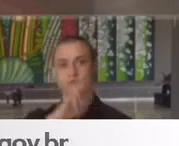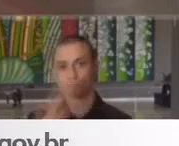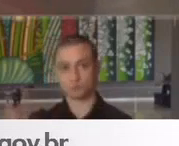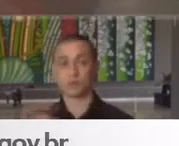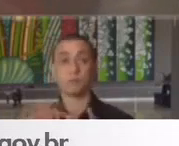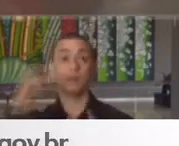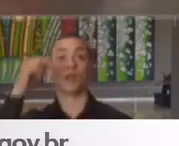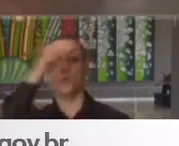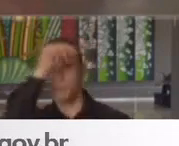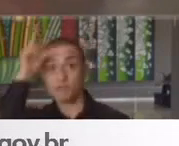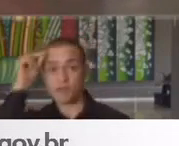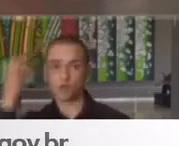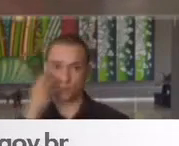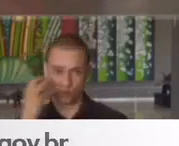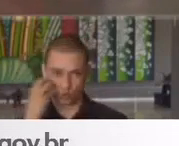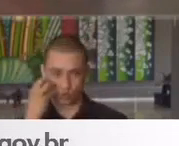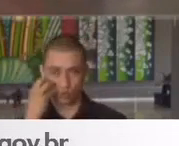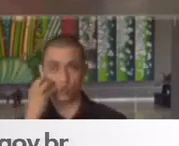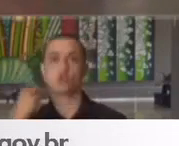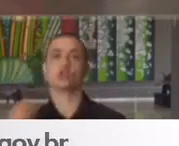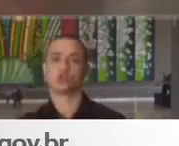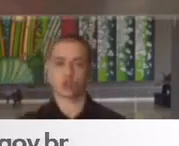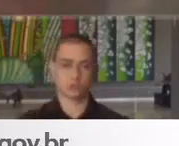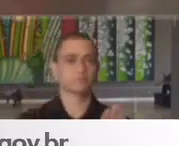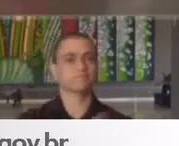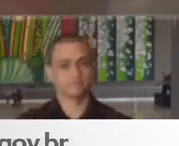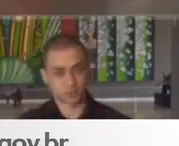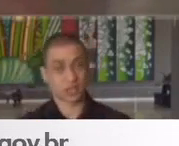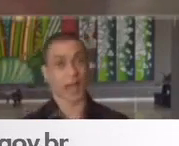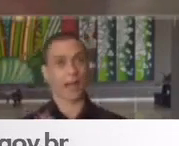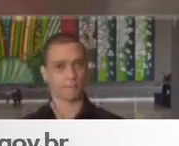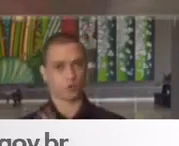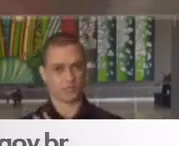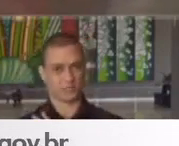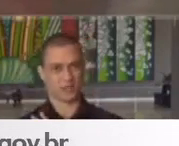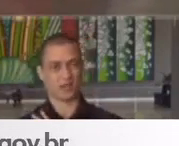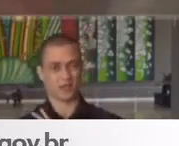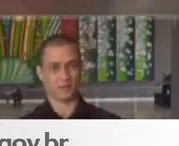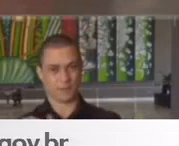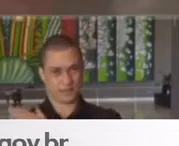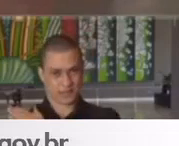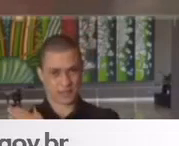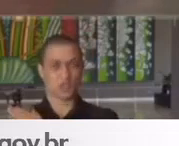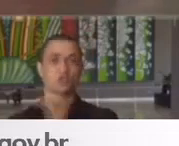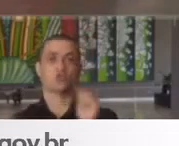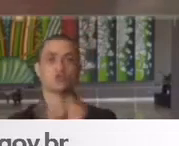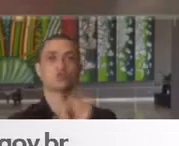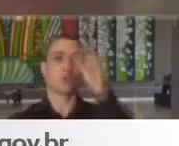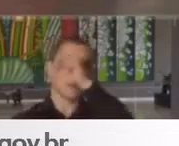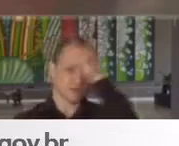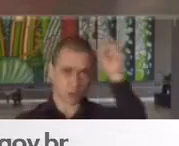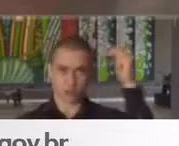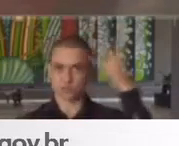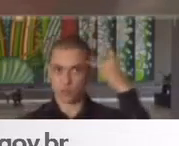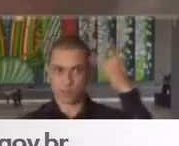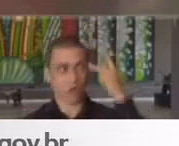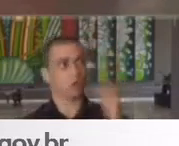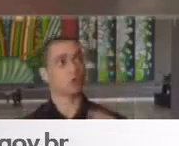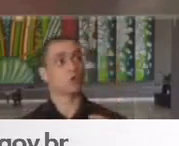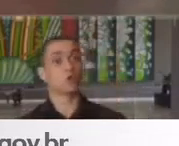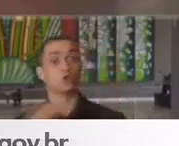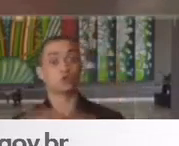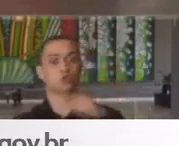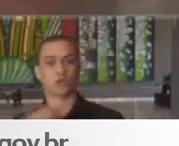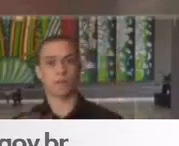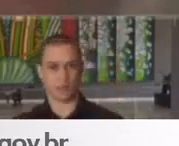prefeito Bruno Covas. Nós já orientamos a Polícia Militar para, em conjunto com a Prefeitura da capital de São Paulo, o trabalho normativo é